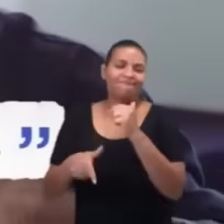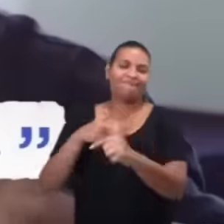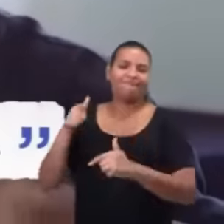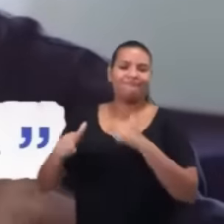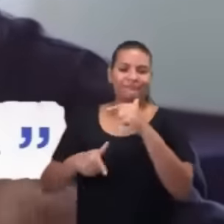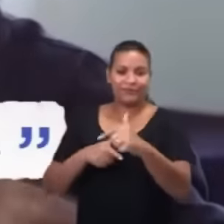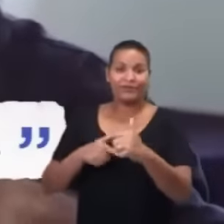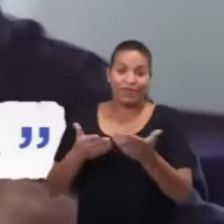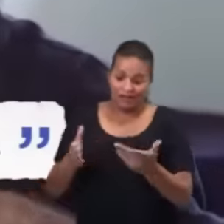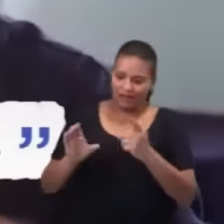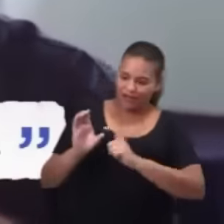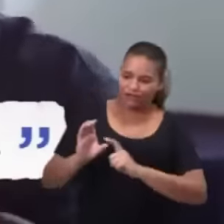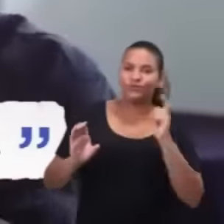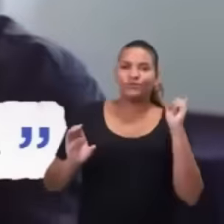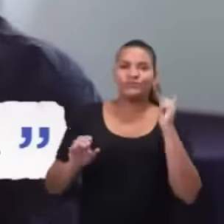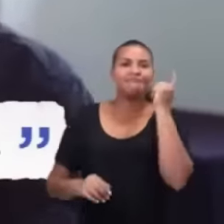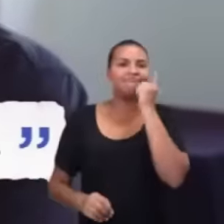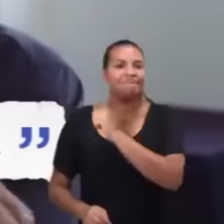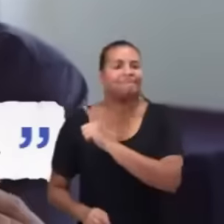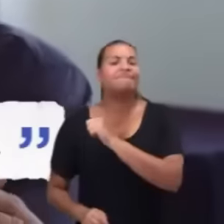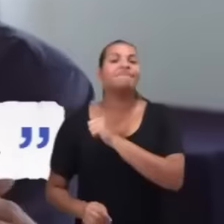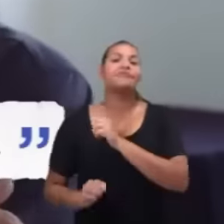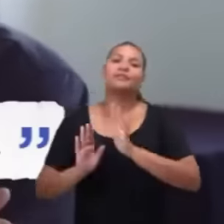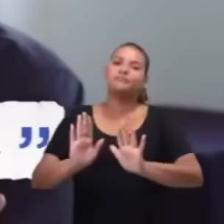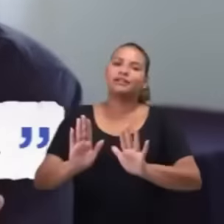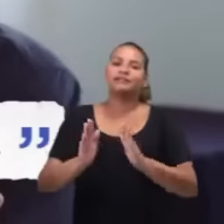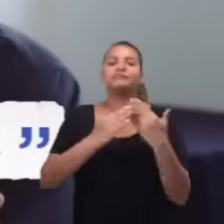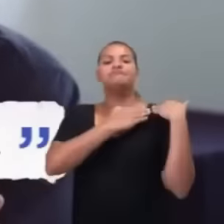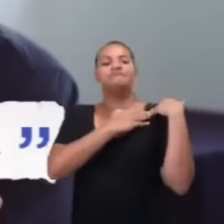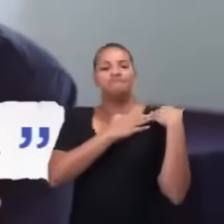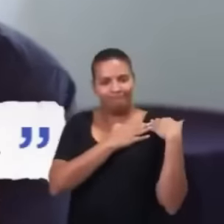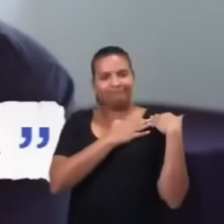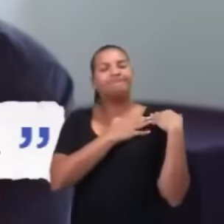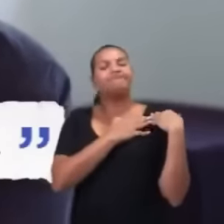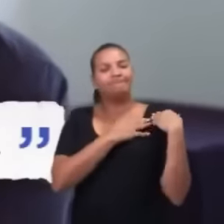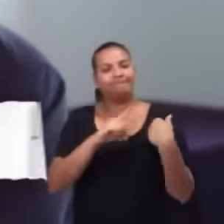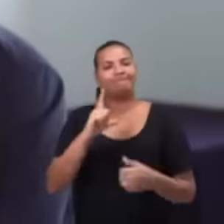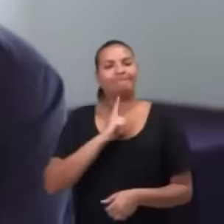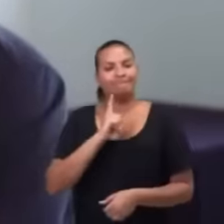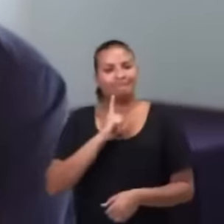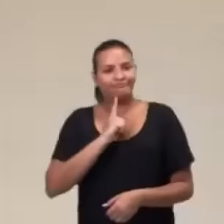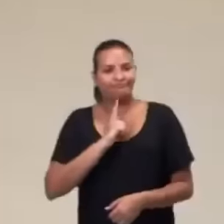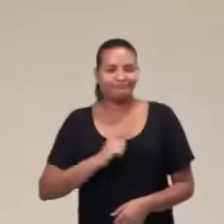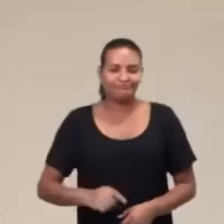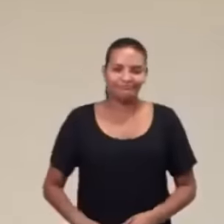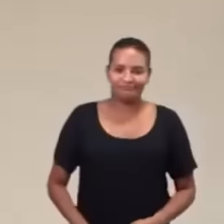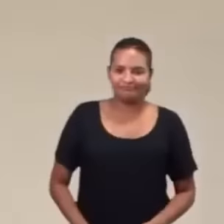lhe concedida a autonomia, é preciso que ele entenda que a responsabilidade também vem junto.